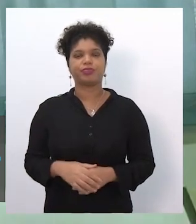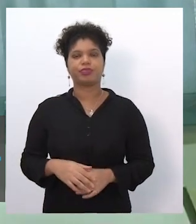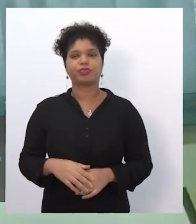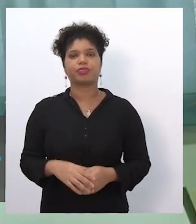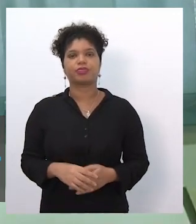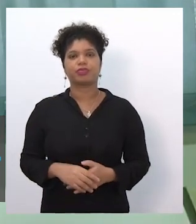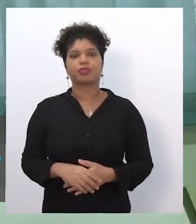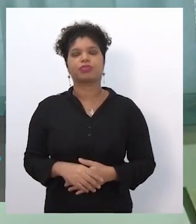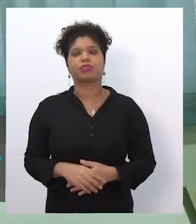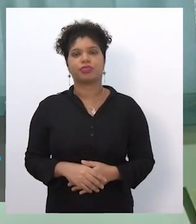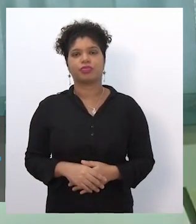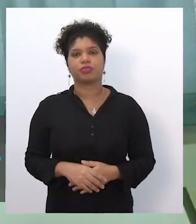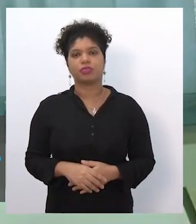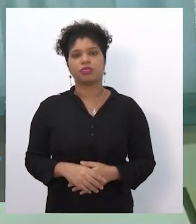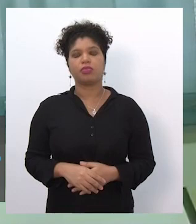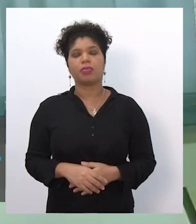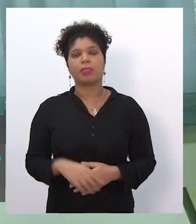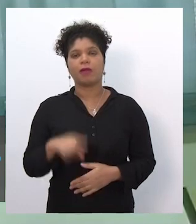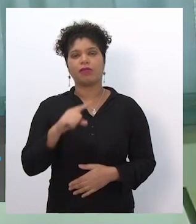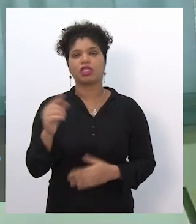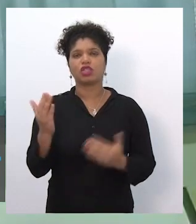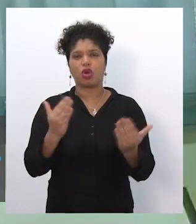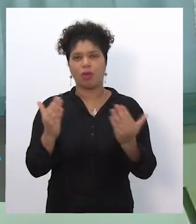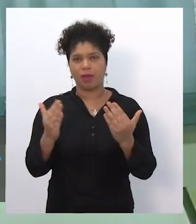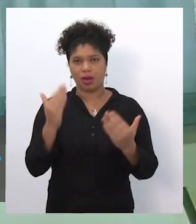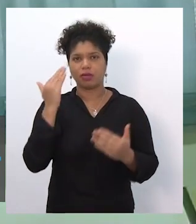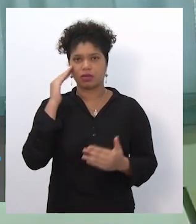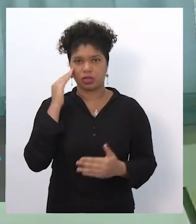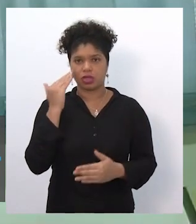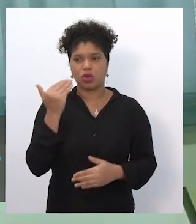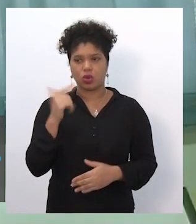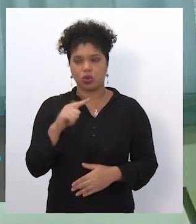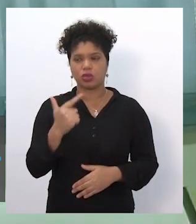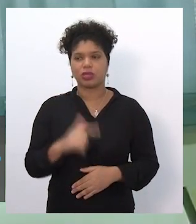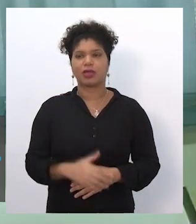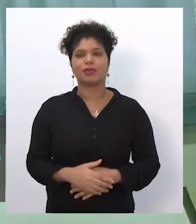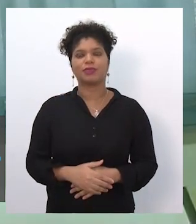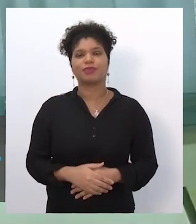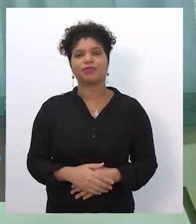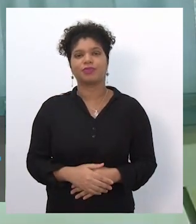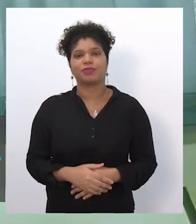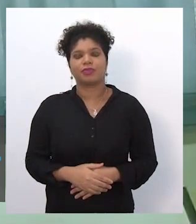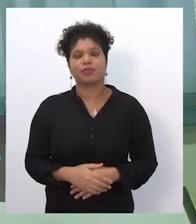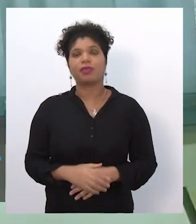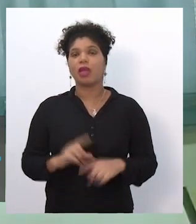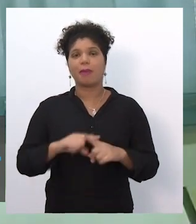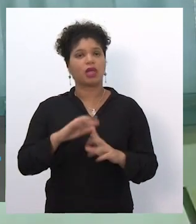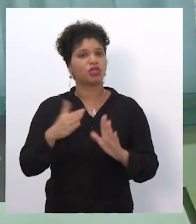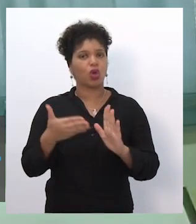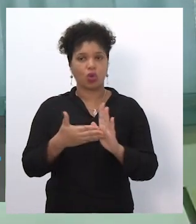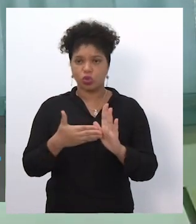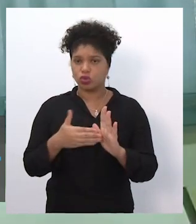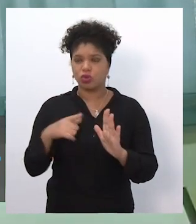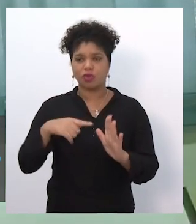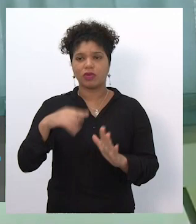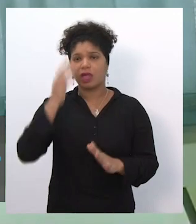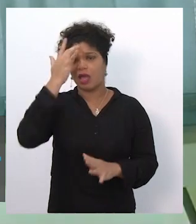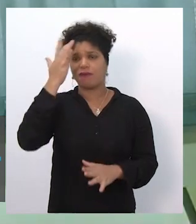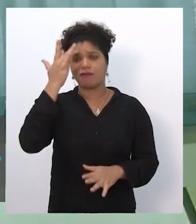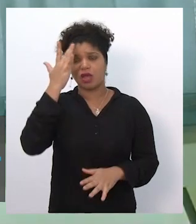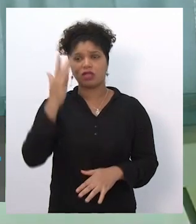ter uma comparação, tá? Entre eles. Mas todos eles é fácil você